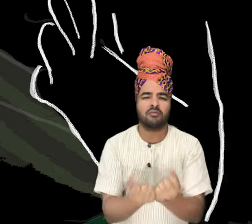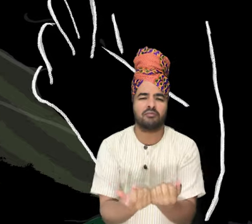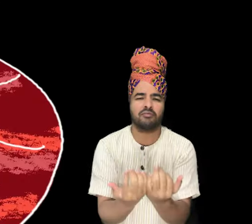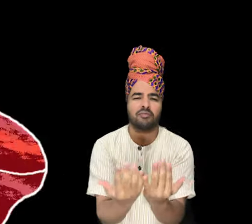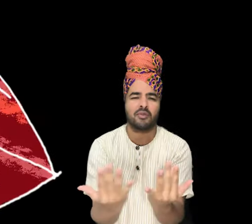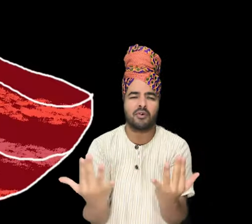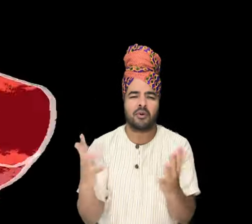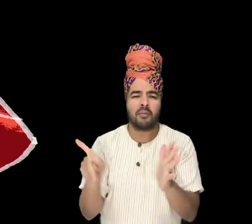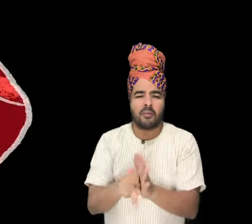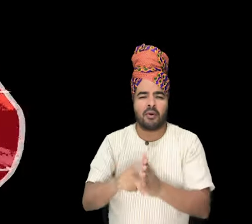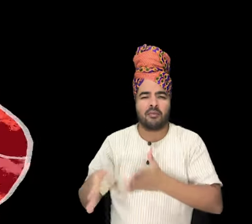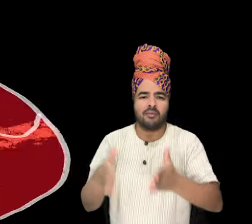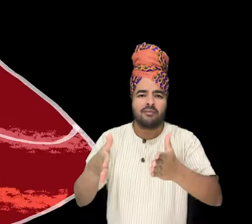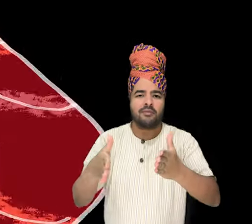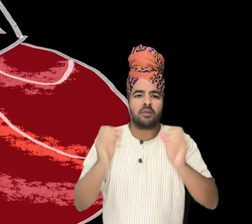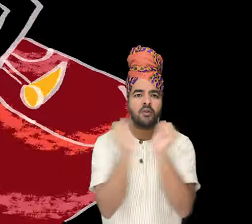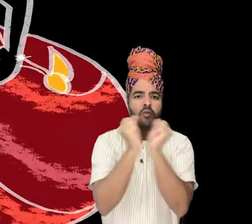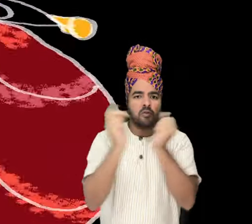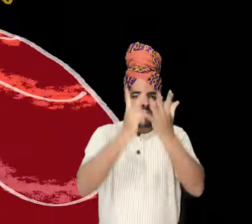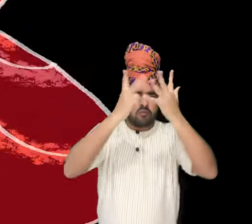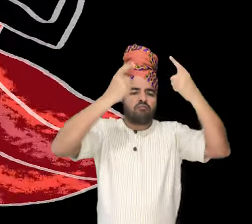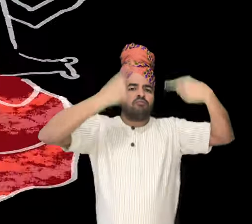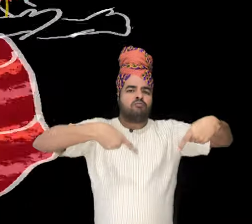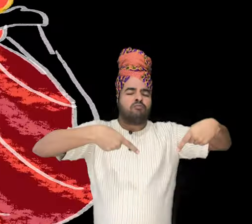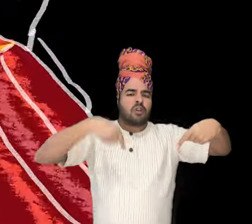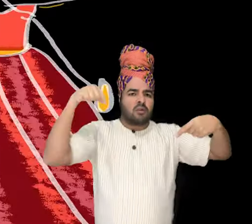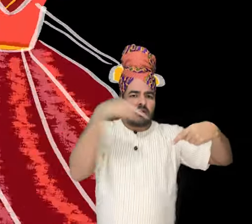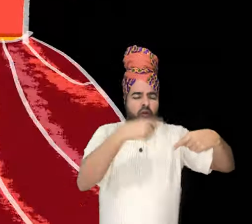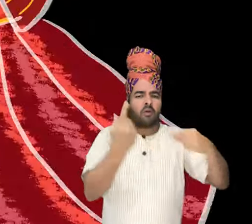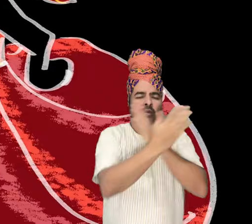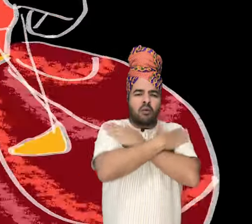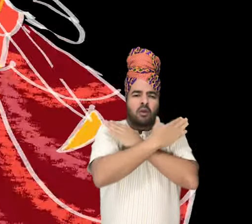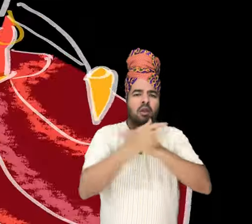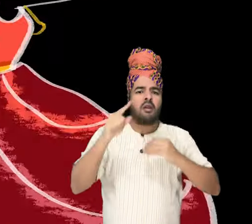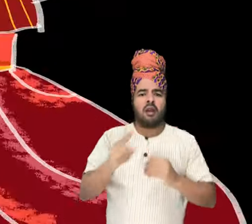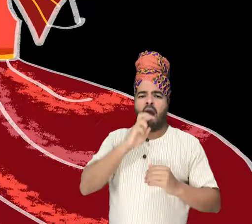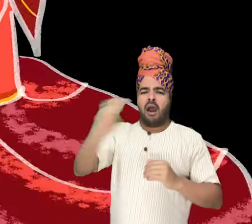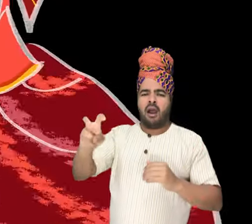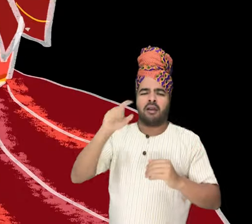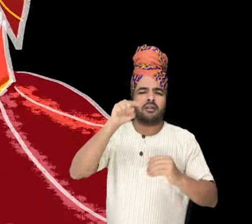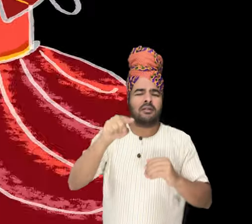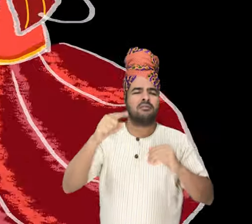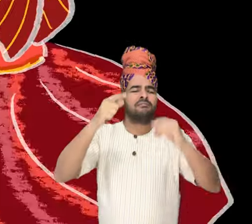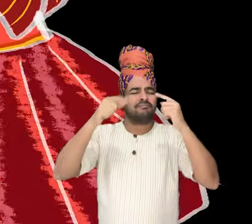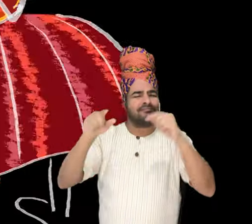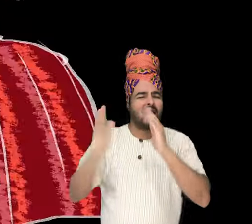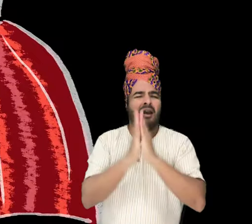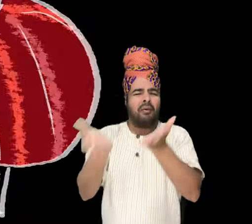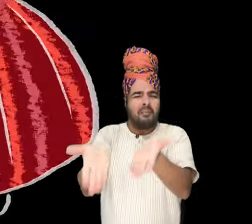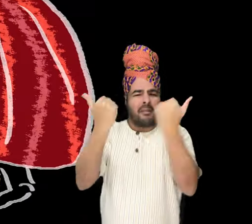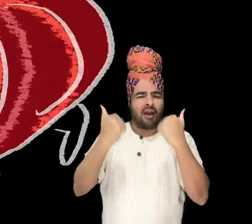mar e pensam que é QR a cuica grita tempo que ele pare num instante atende